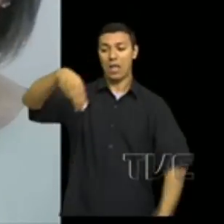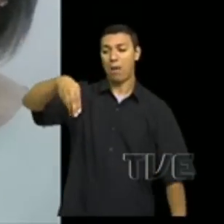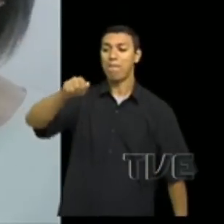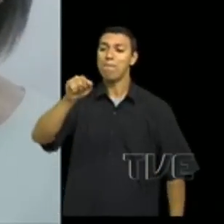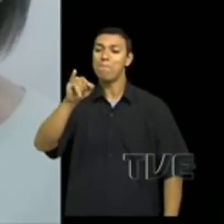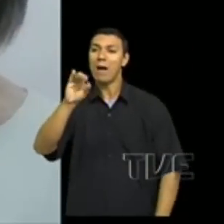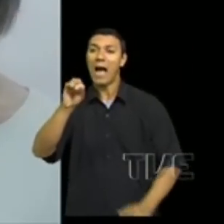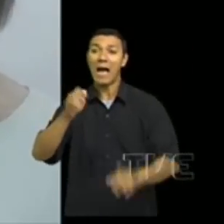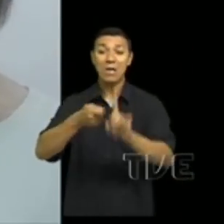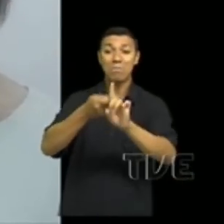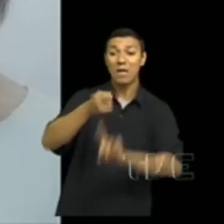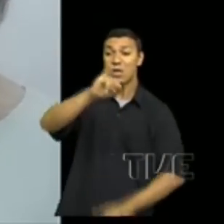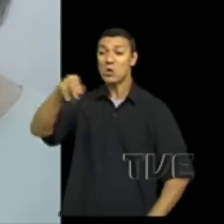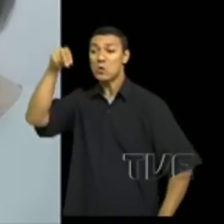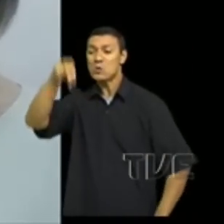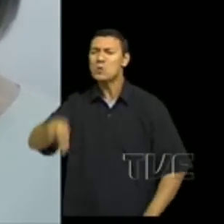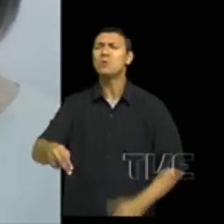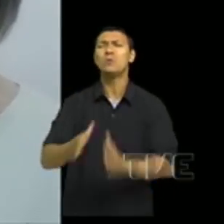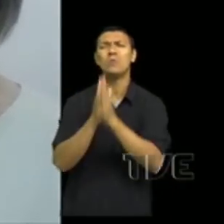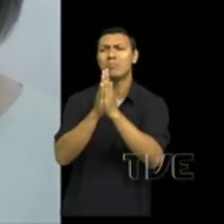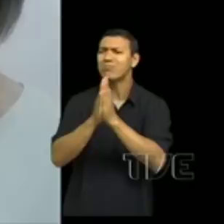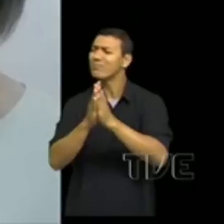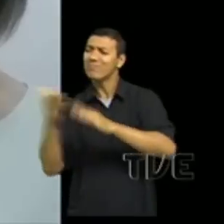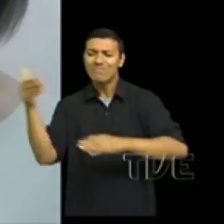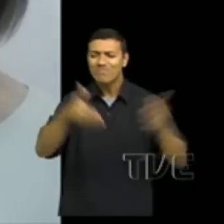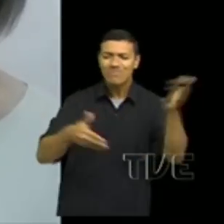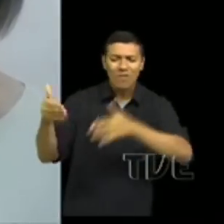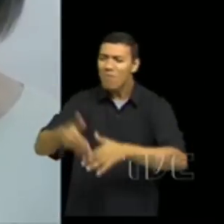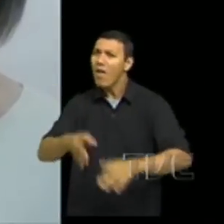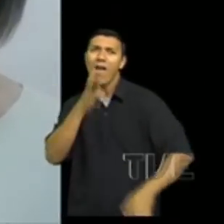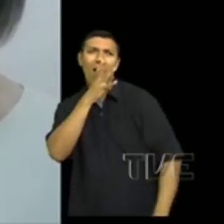de junho. Não percam essa grande